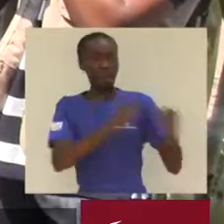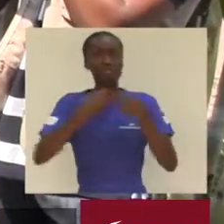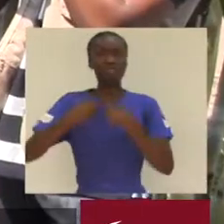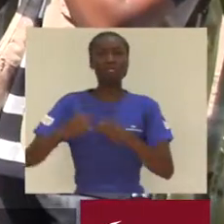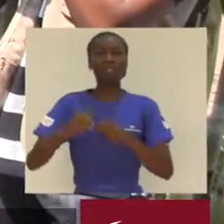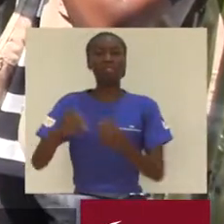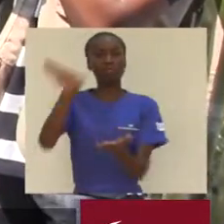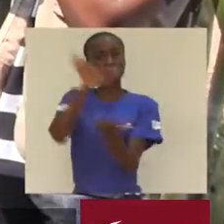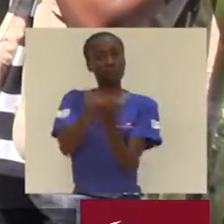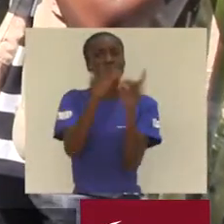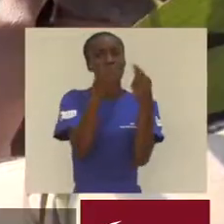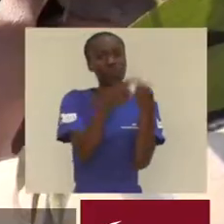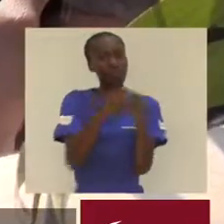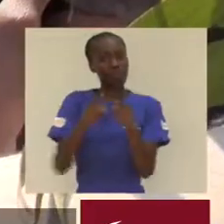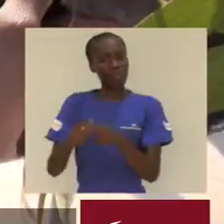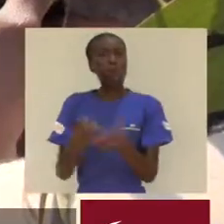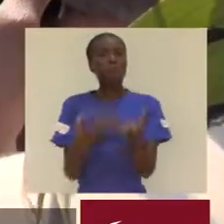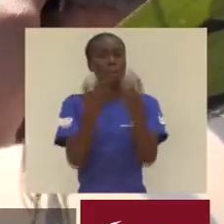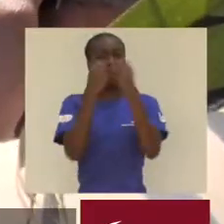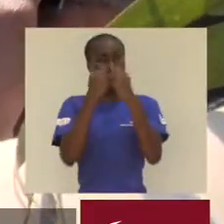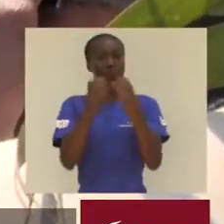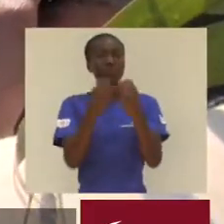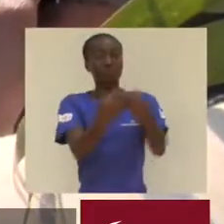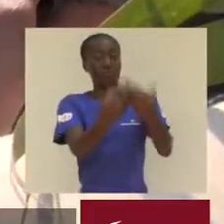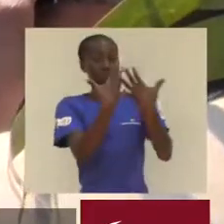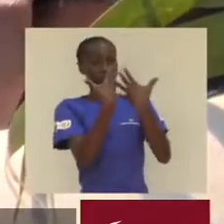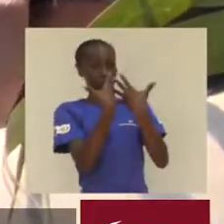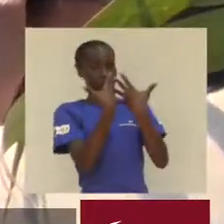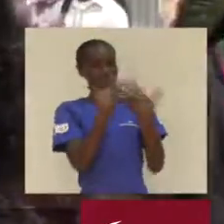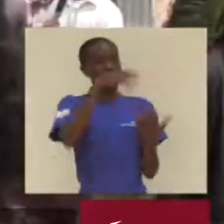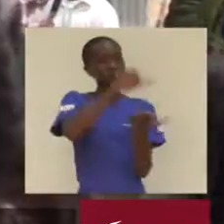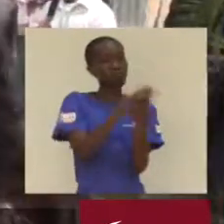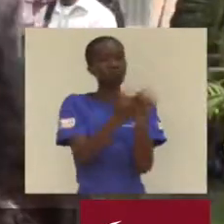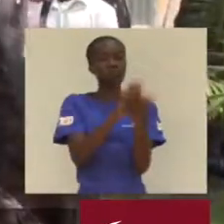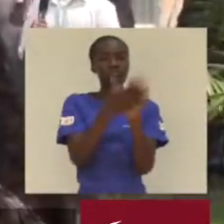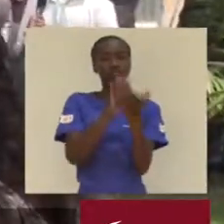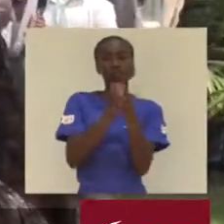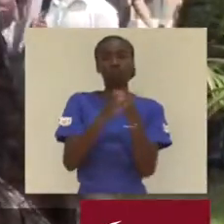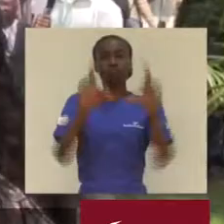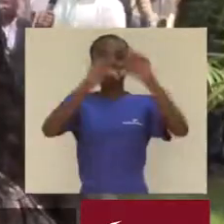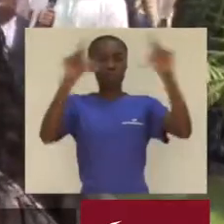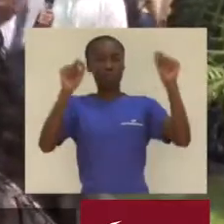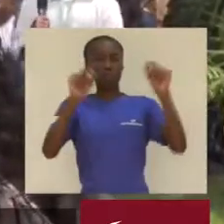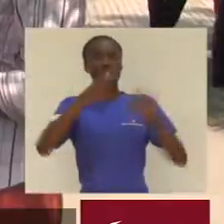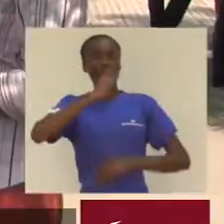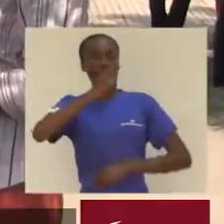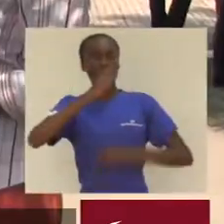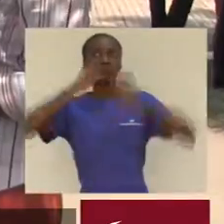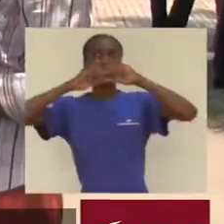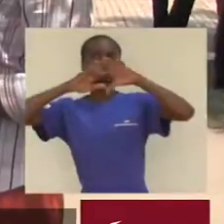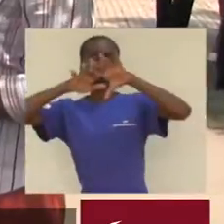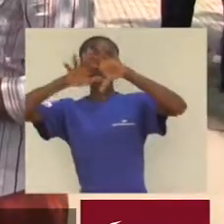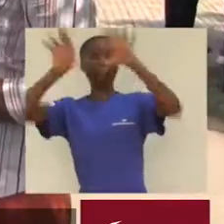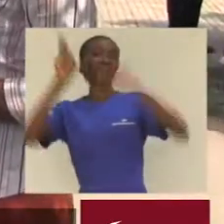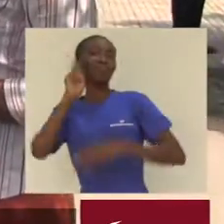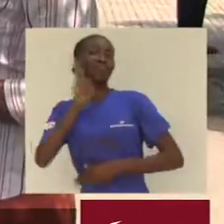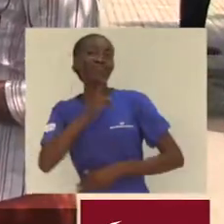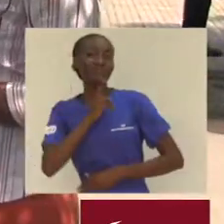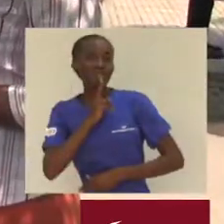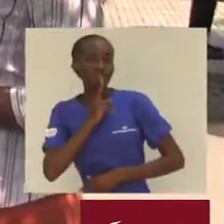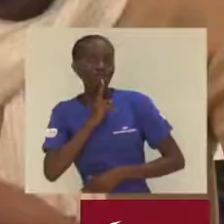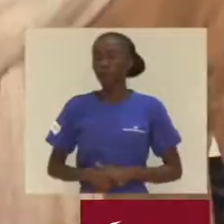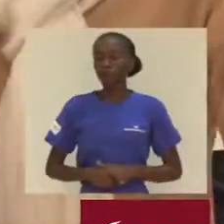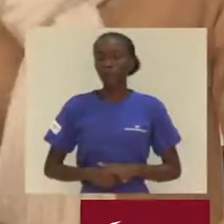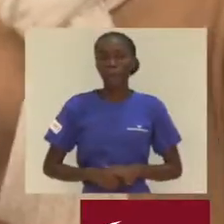onde são expostos a realidades que possam buscar informação e transformá-las em matérias jornalísticas direcionadas para surdos e não